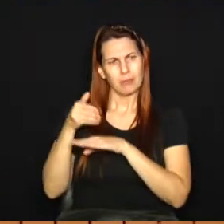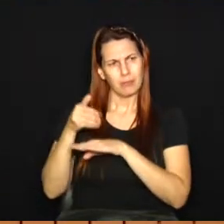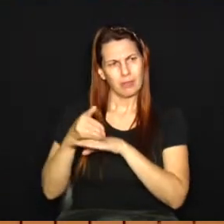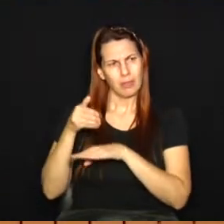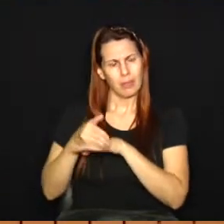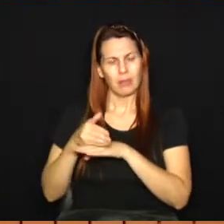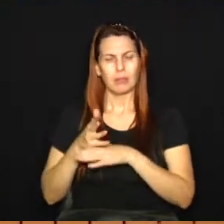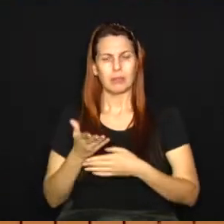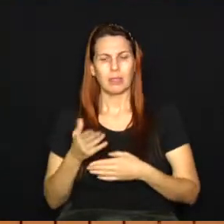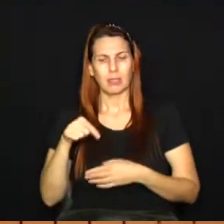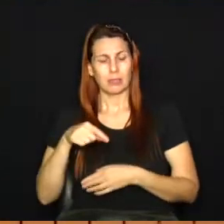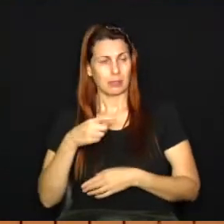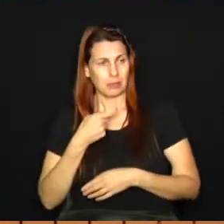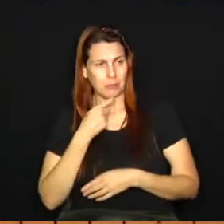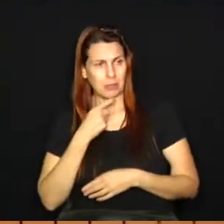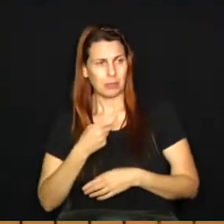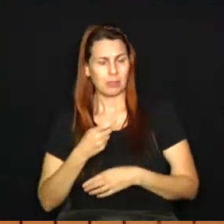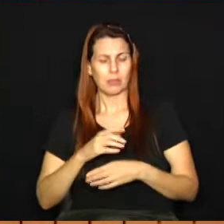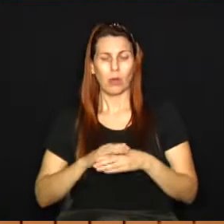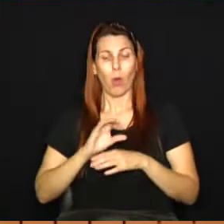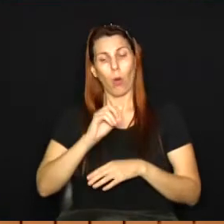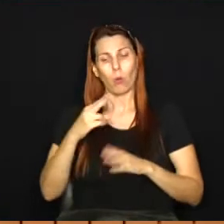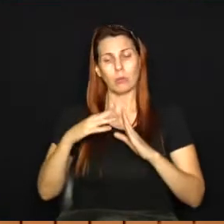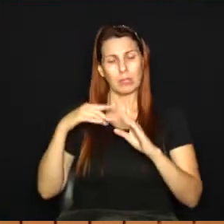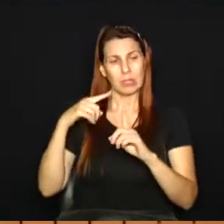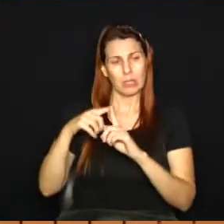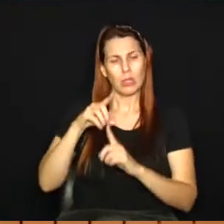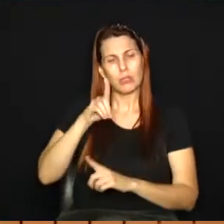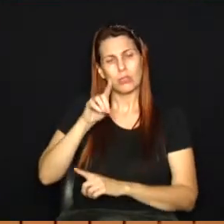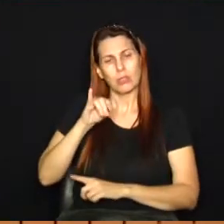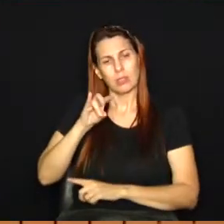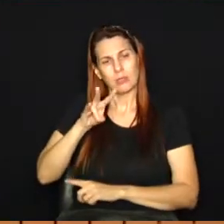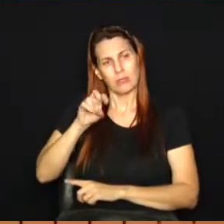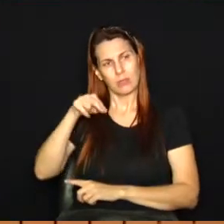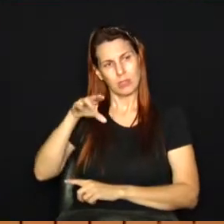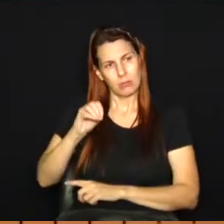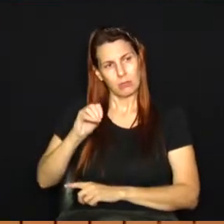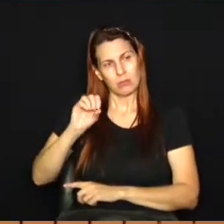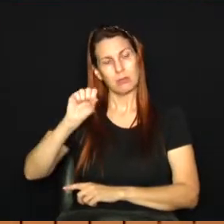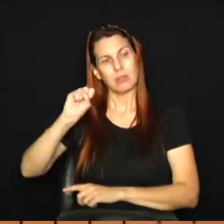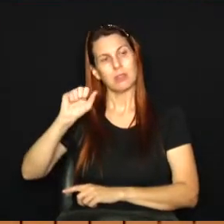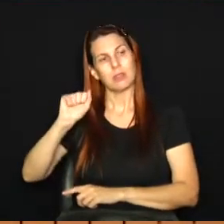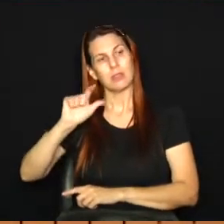catedral, ou na Igreja Divino Salvador. E